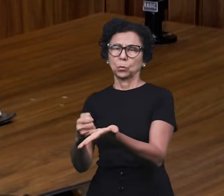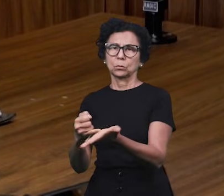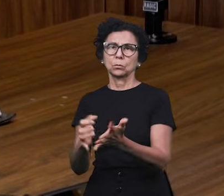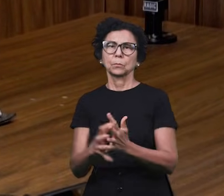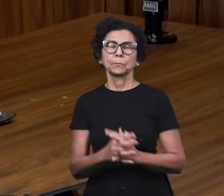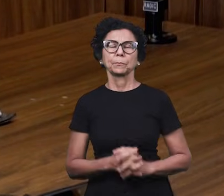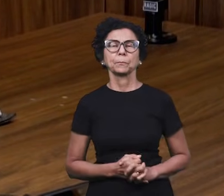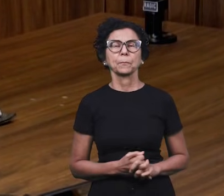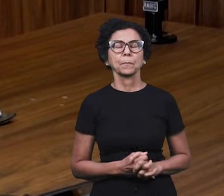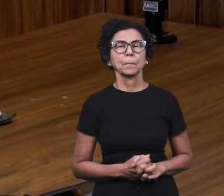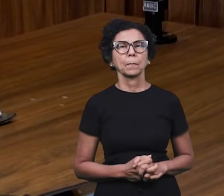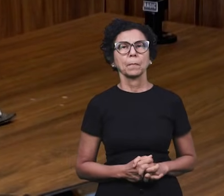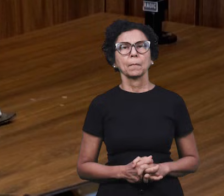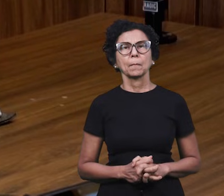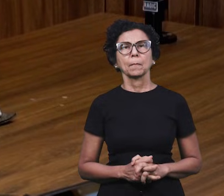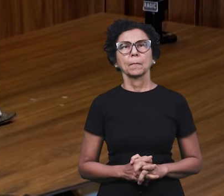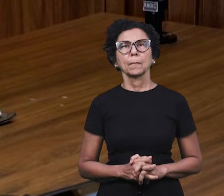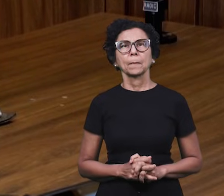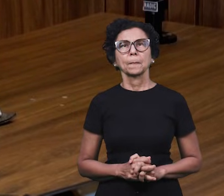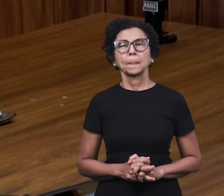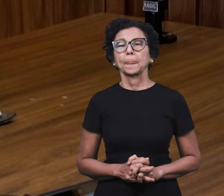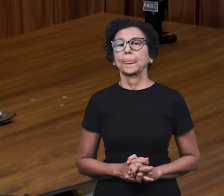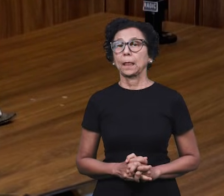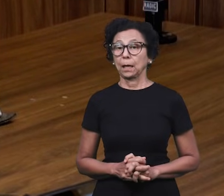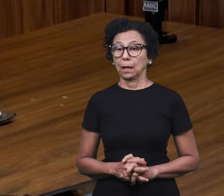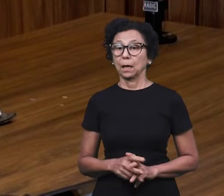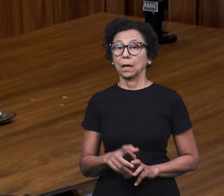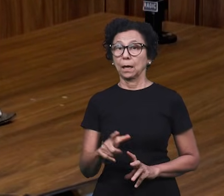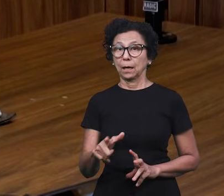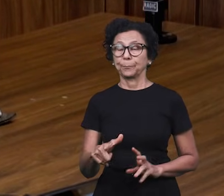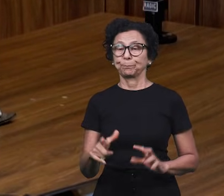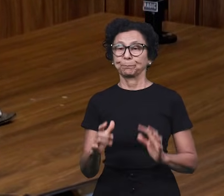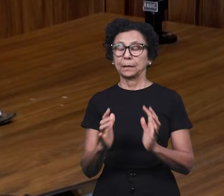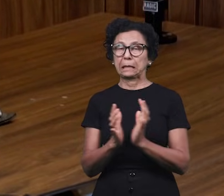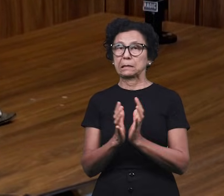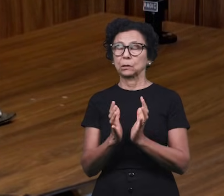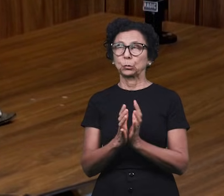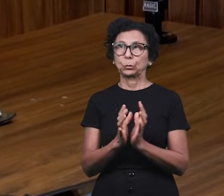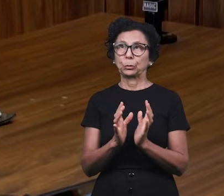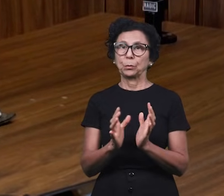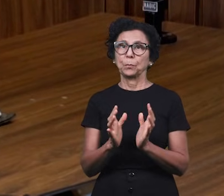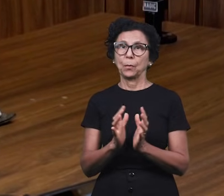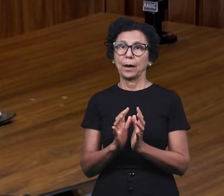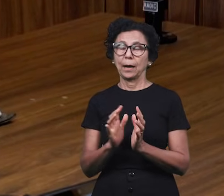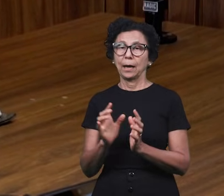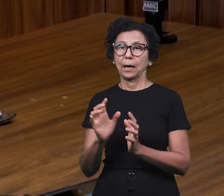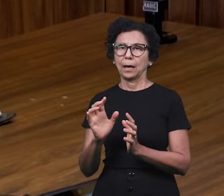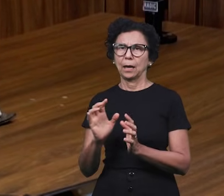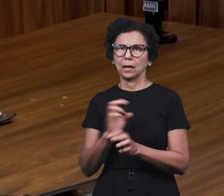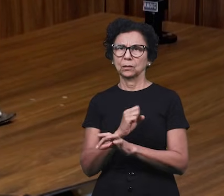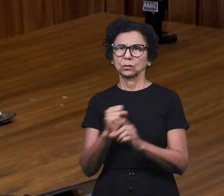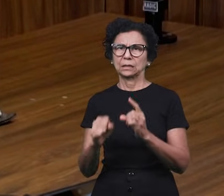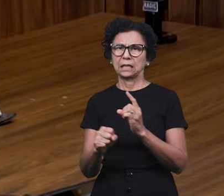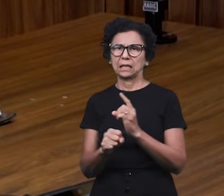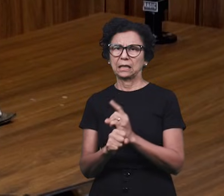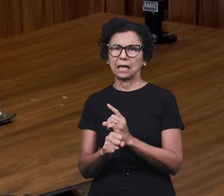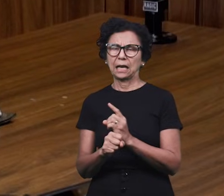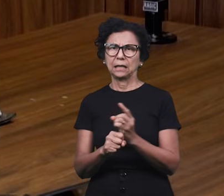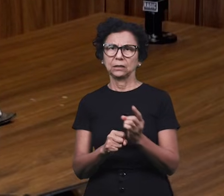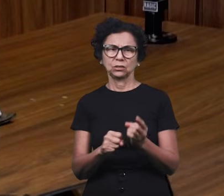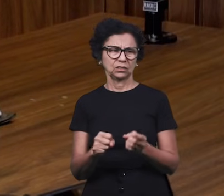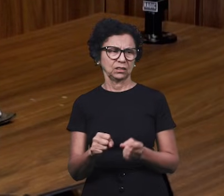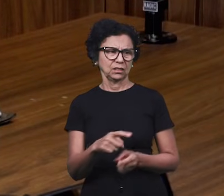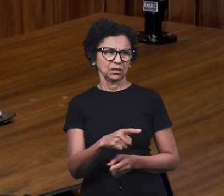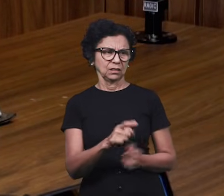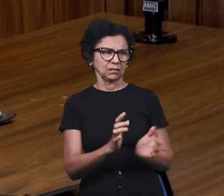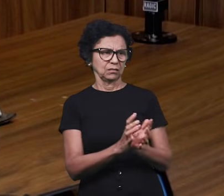aqui, né, em diversas passagens que eles eram muito... vamos dizer assim, rejeitados pela sociedade, né, por fazer uma profissão